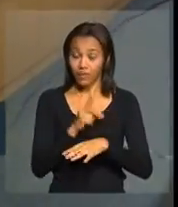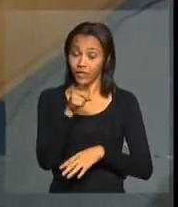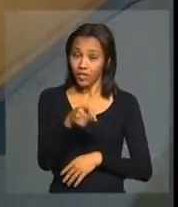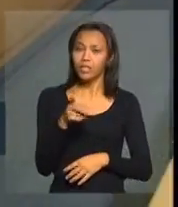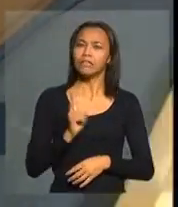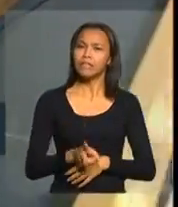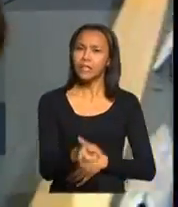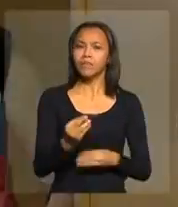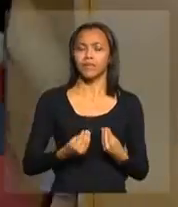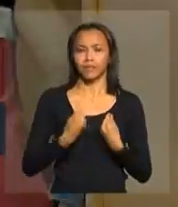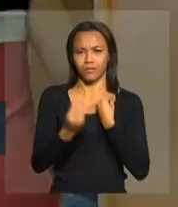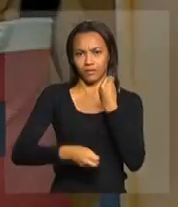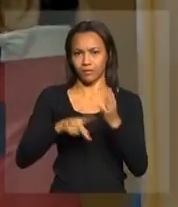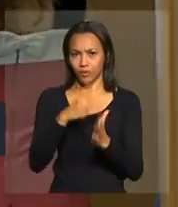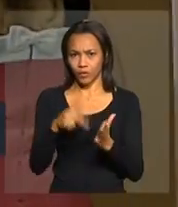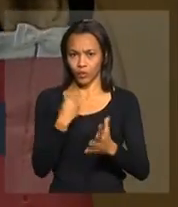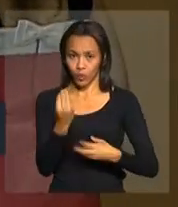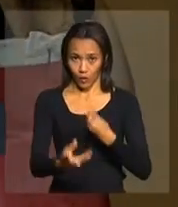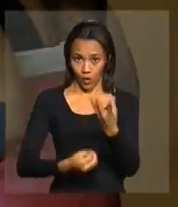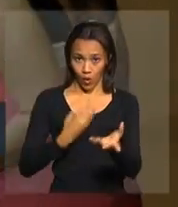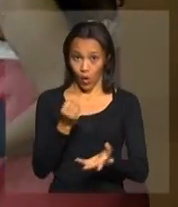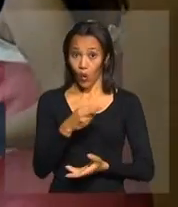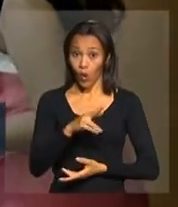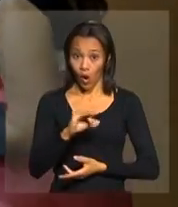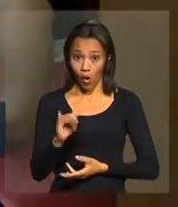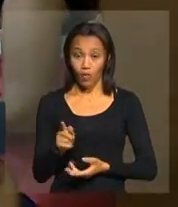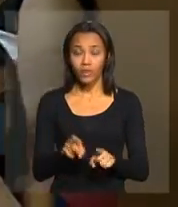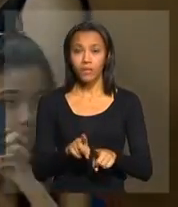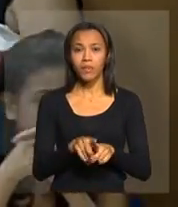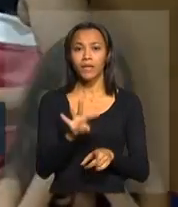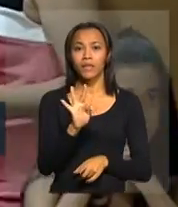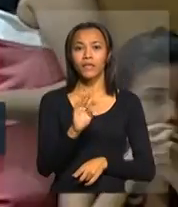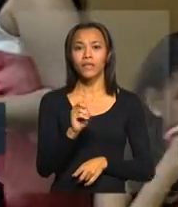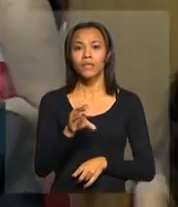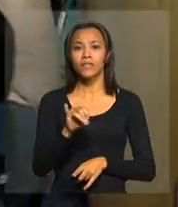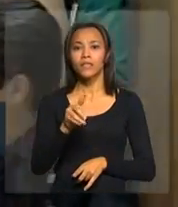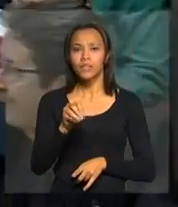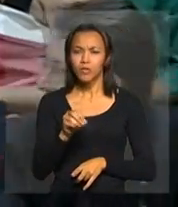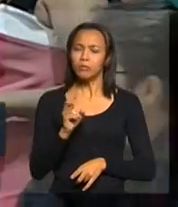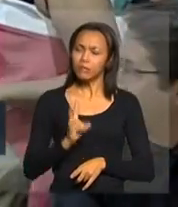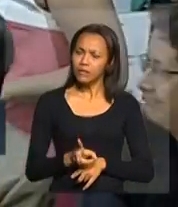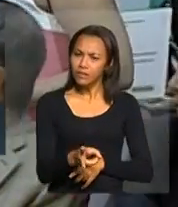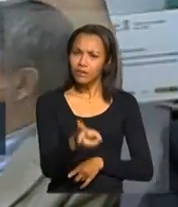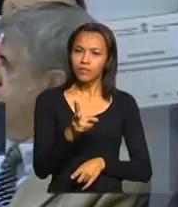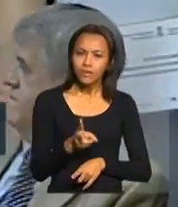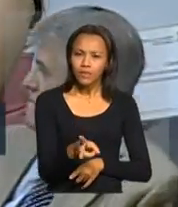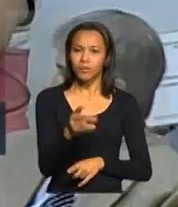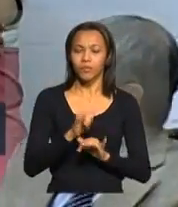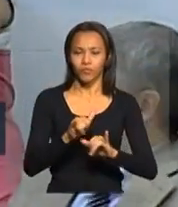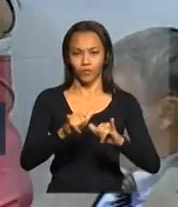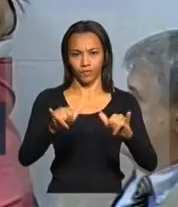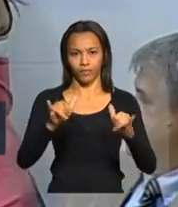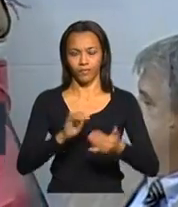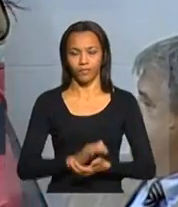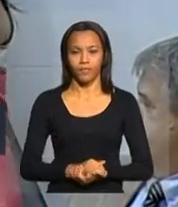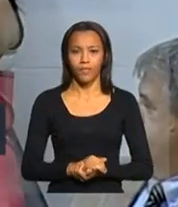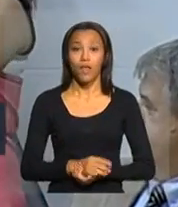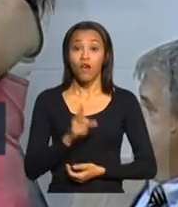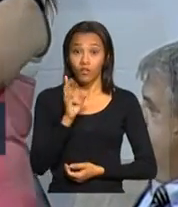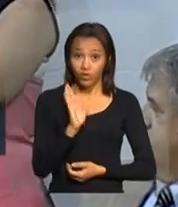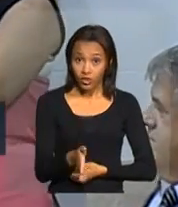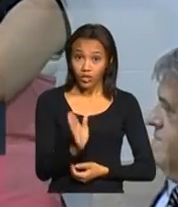especialmente à doação de órgãos e tecidos para transplantes, envolvendo todo o processo doação-transplante.